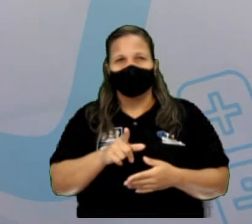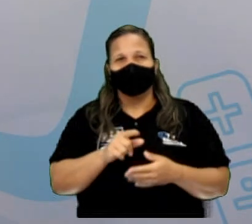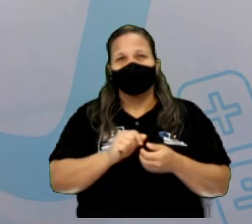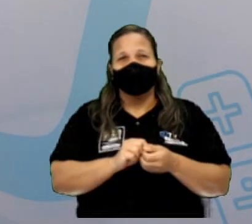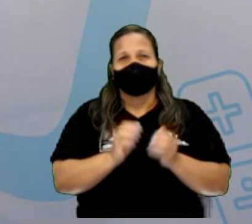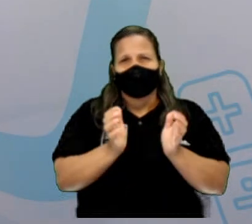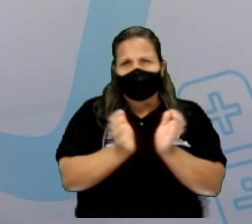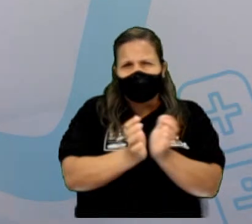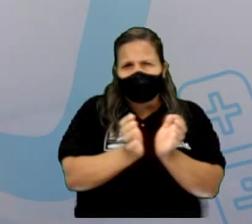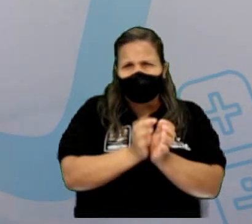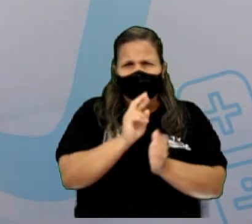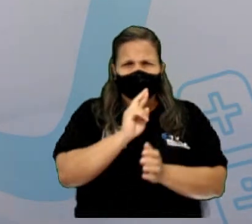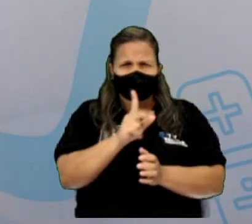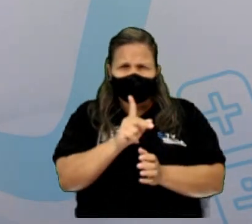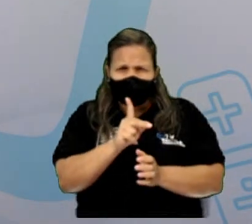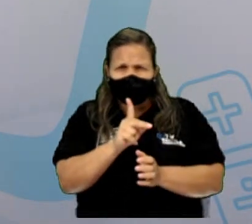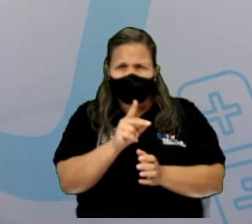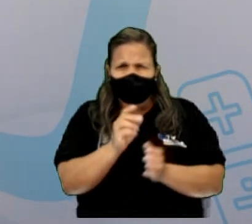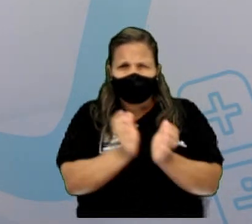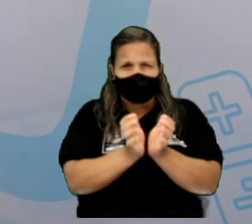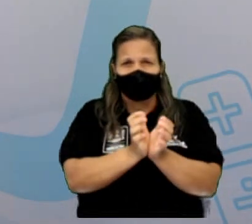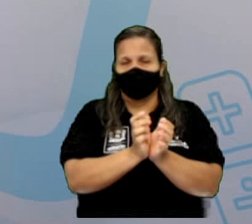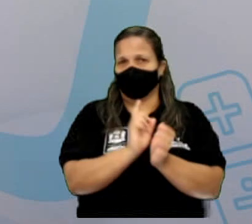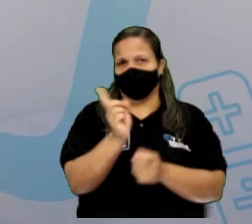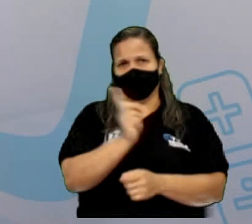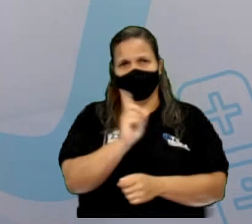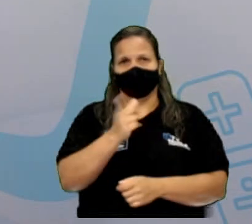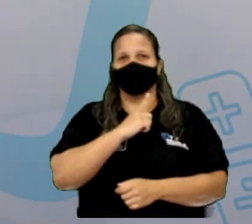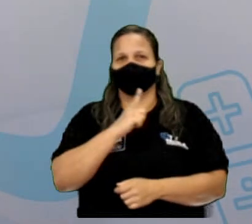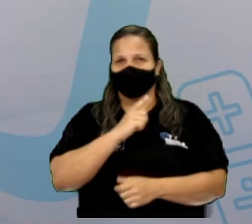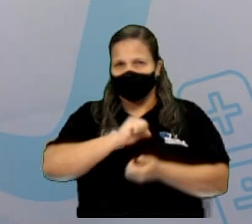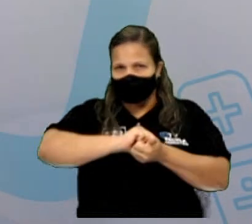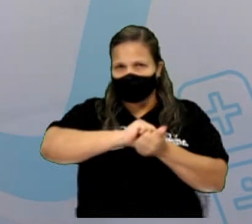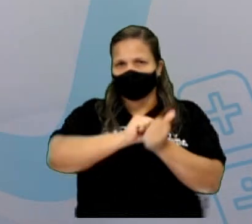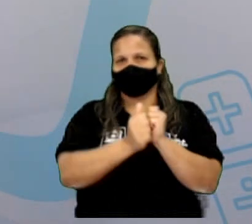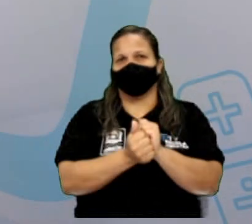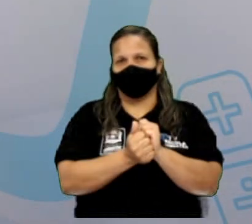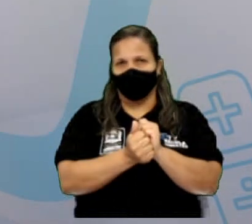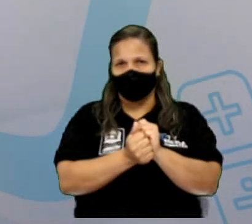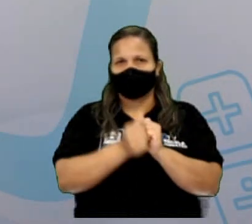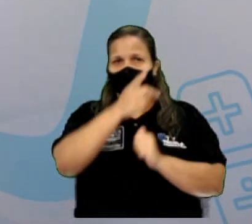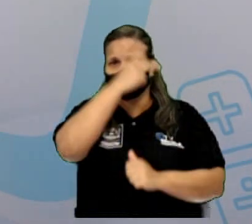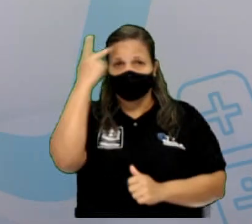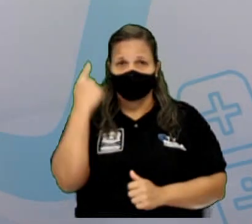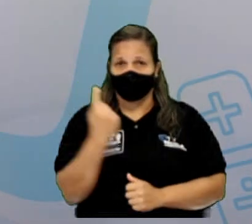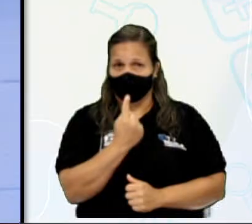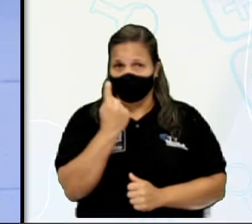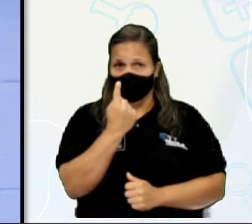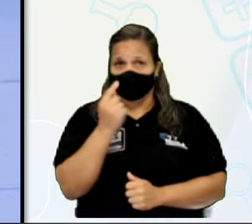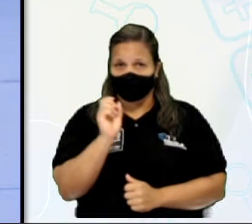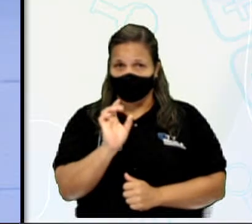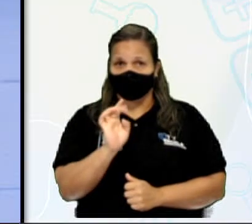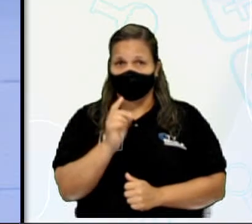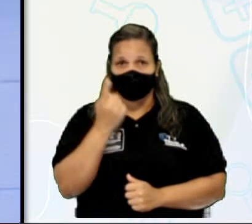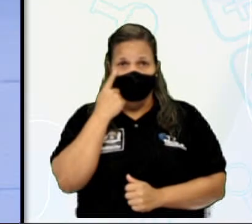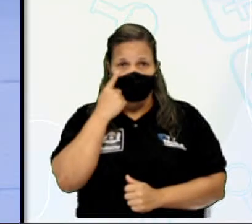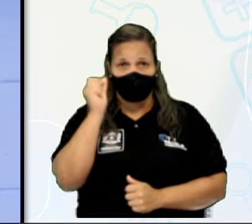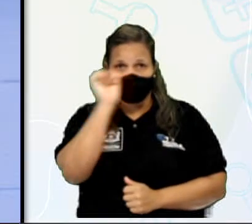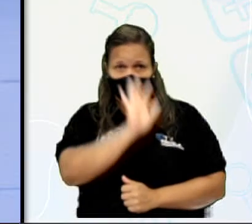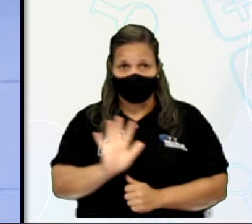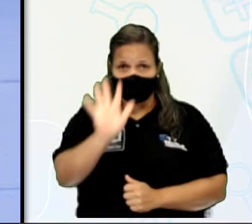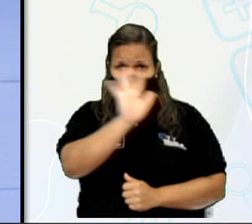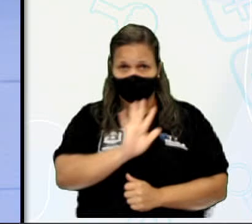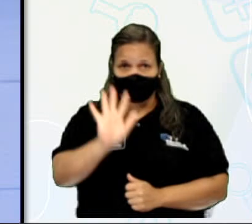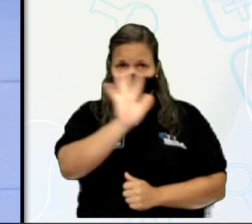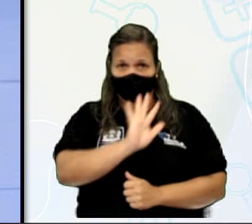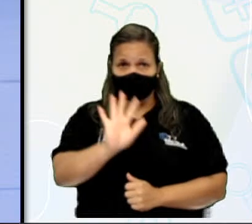com bola? Não. Nos esportes individuais também tem aspectos táticos. Então, por exemplo, aí, nessa figura de uma luta